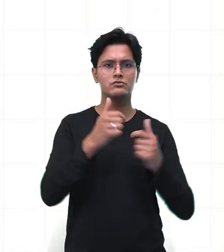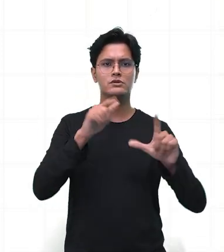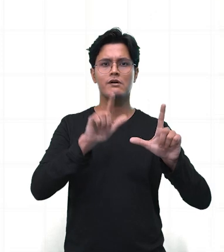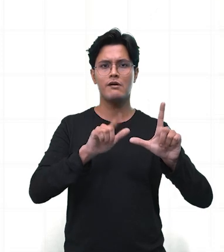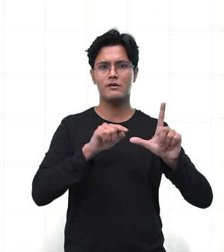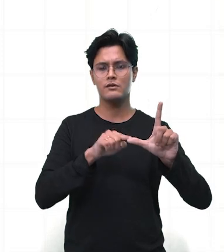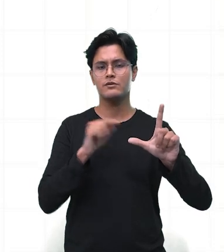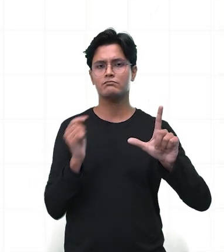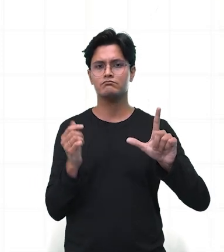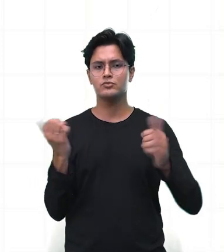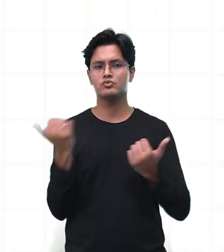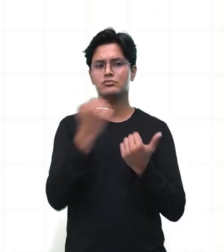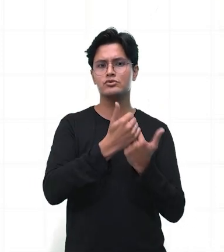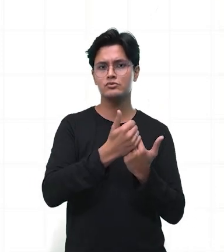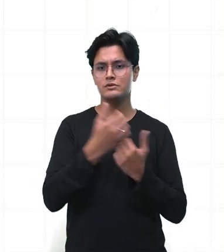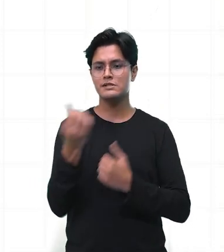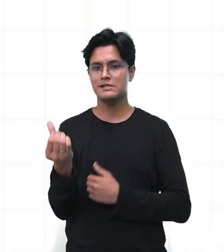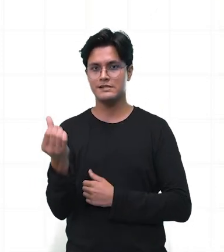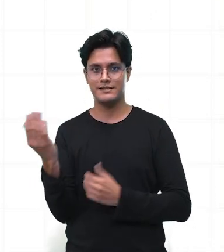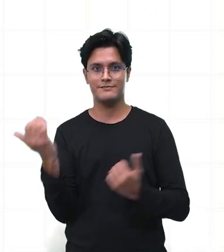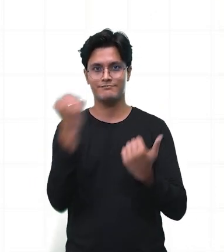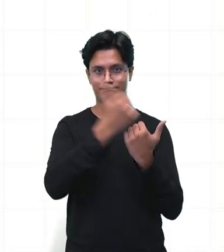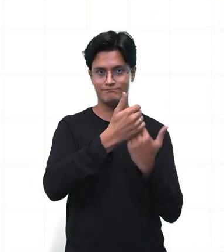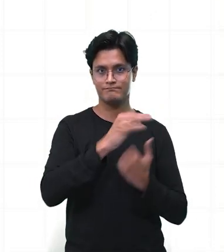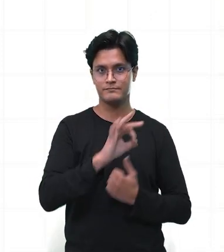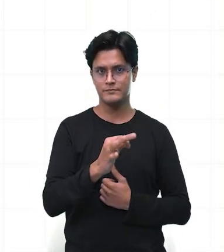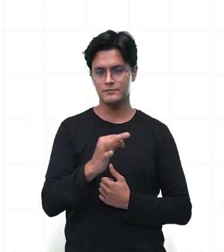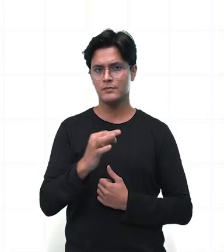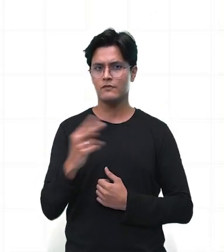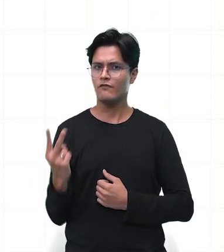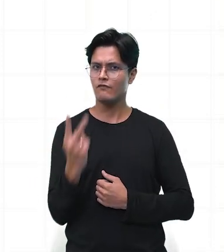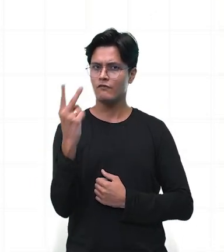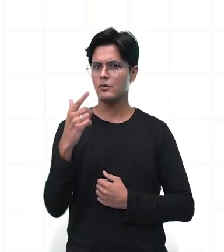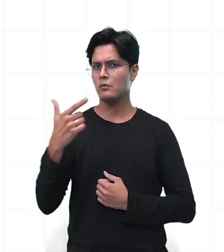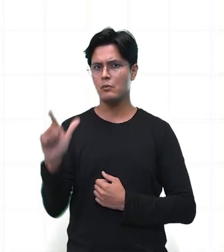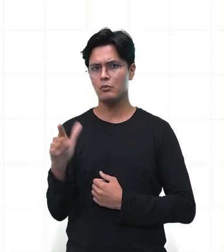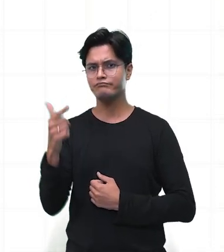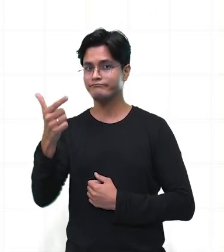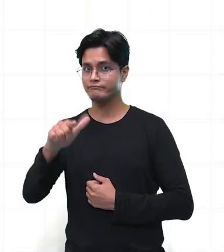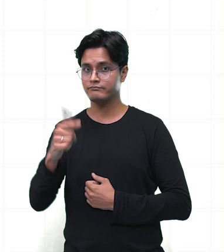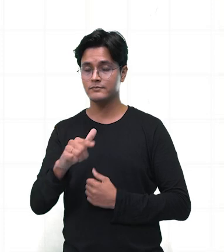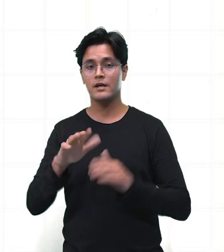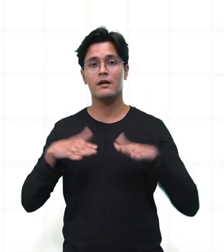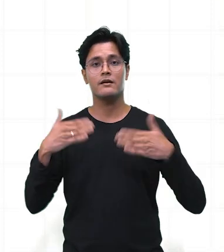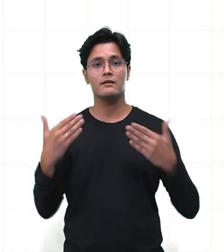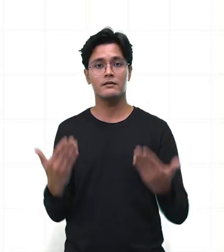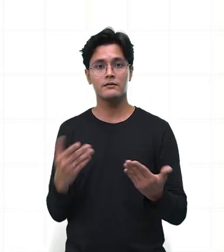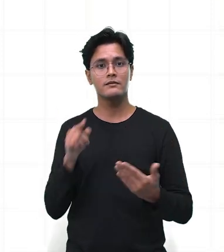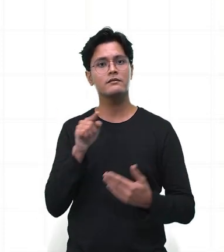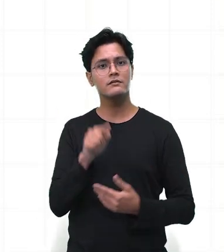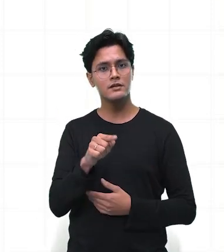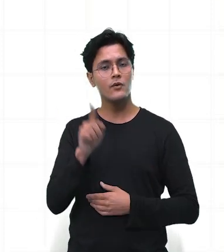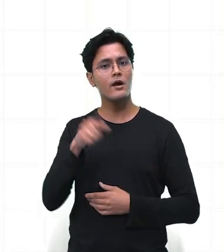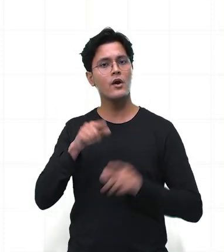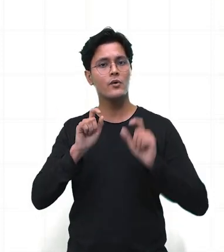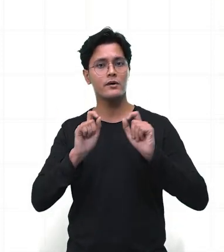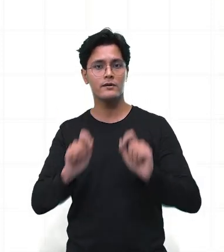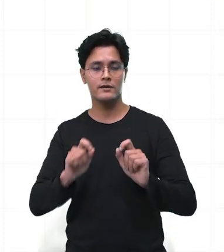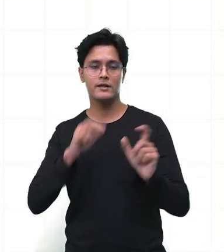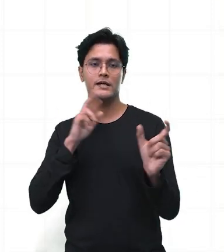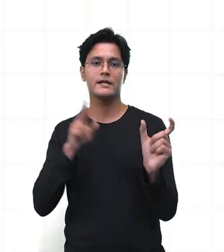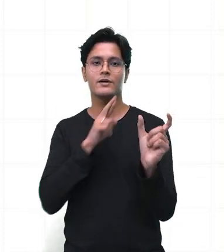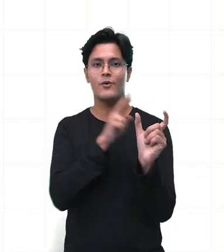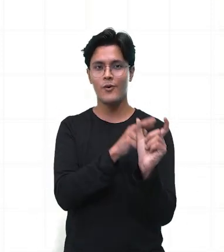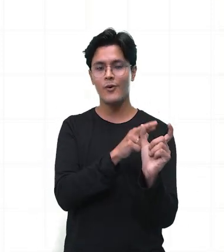letra é o 6, não existe outro valor. Então, nesse caso, eu tenho uma incógnita